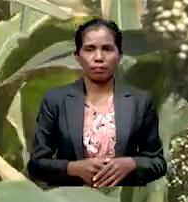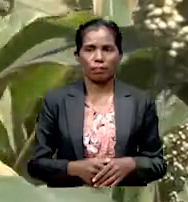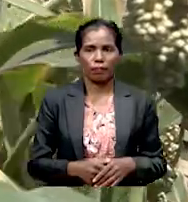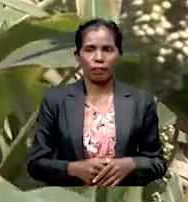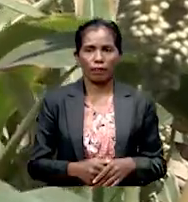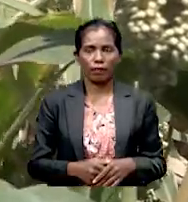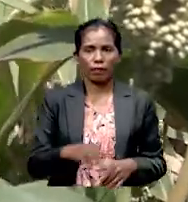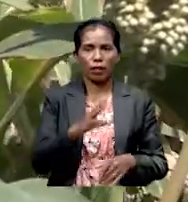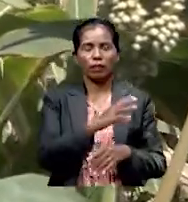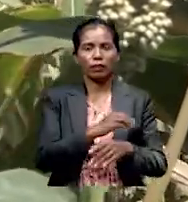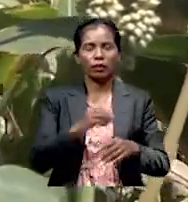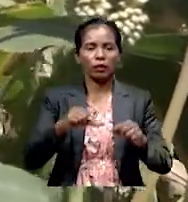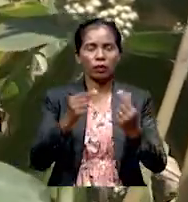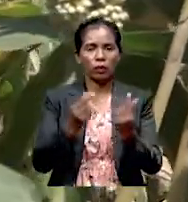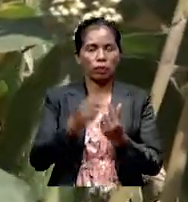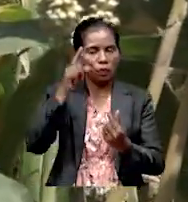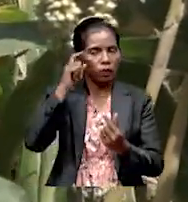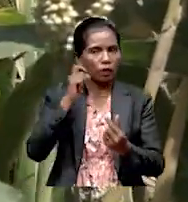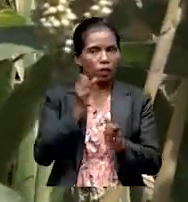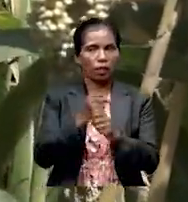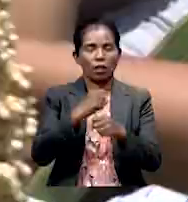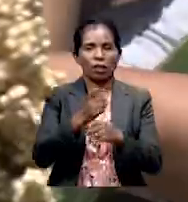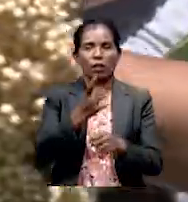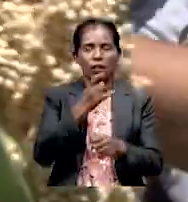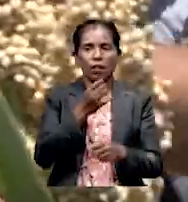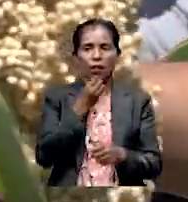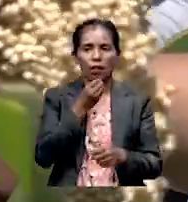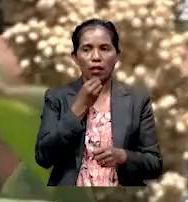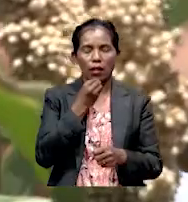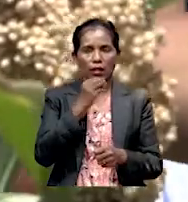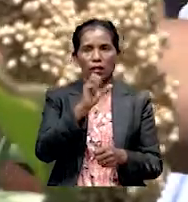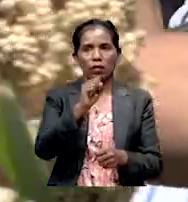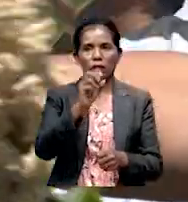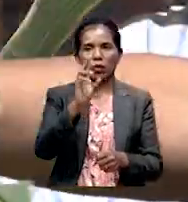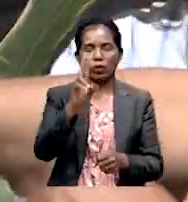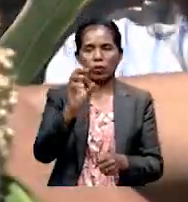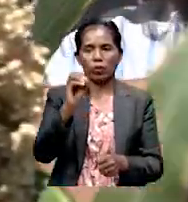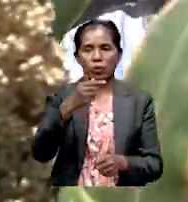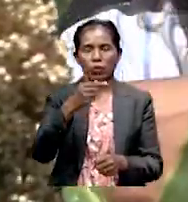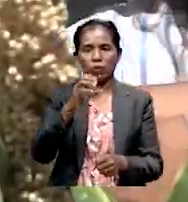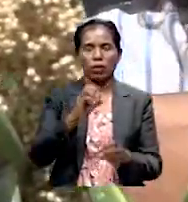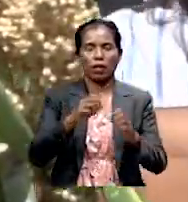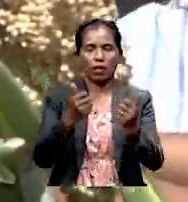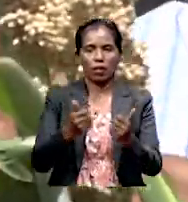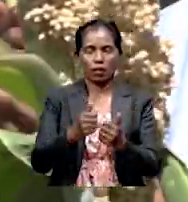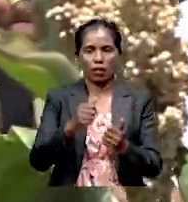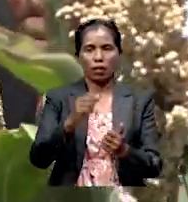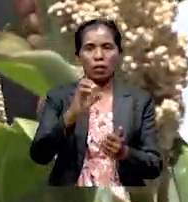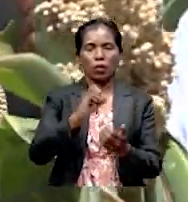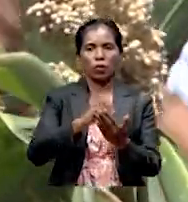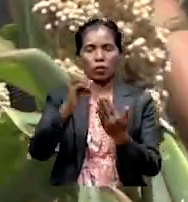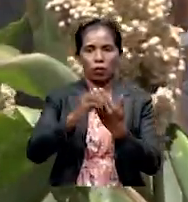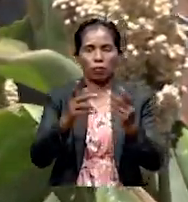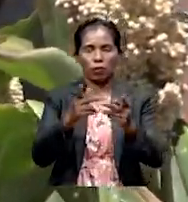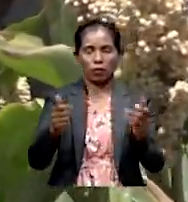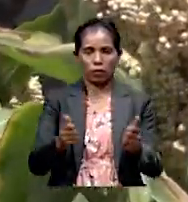Movimento Brigada Xanana e Sábado Né lança Ihan Local Sorghum e Aldeia 12 de outubro, suco com moro posto administrativo